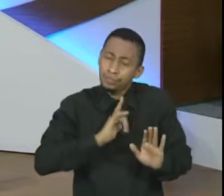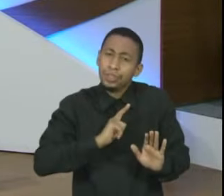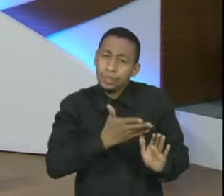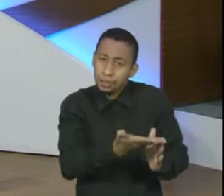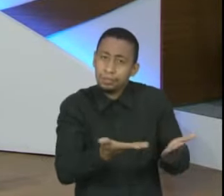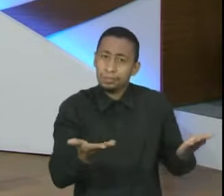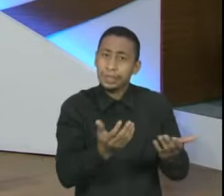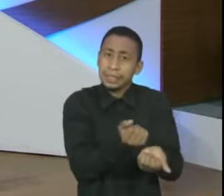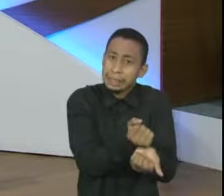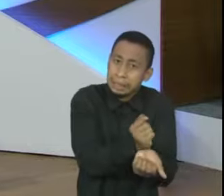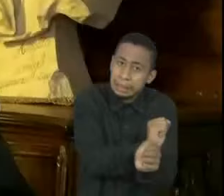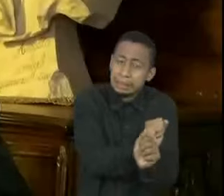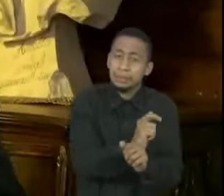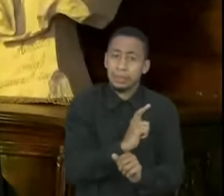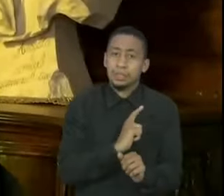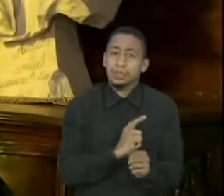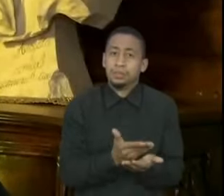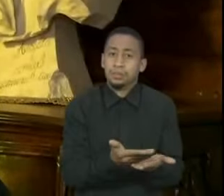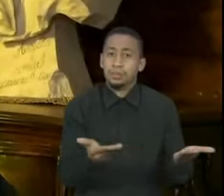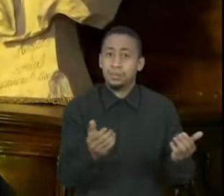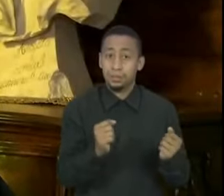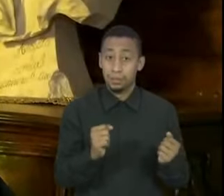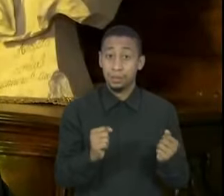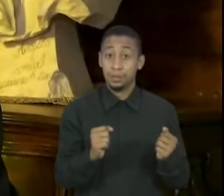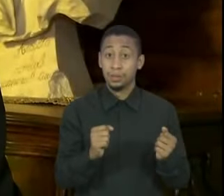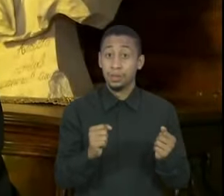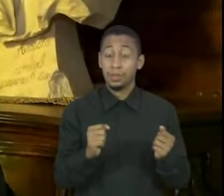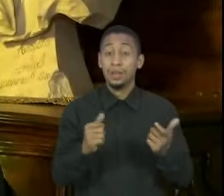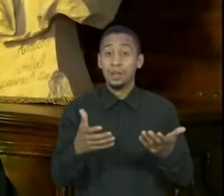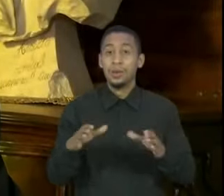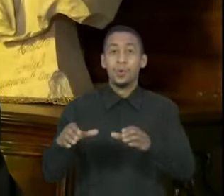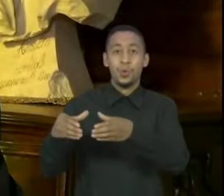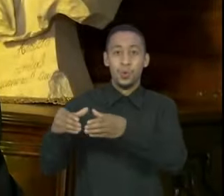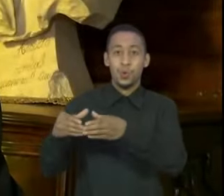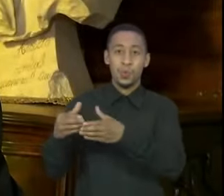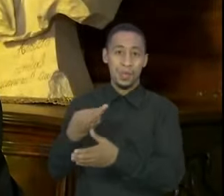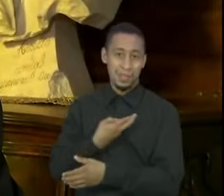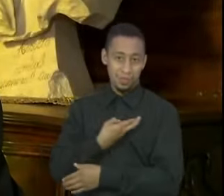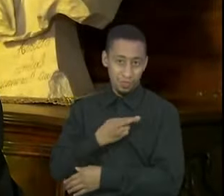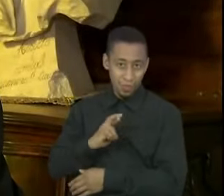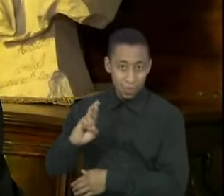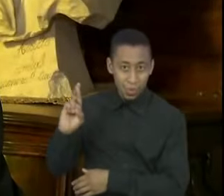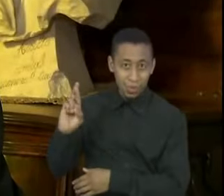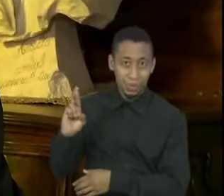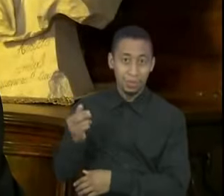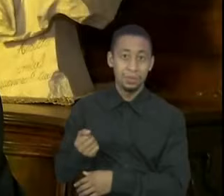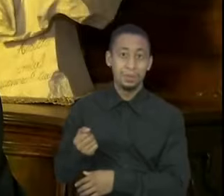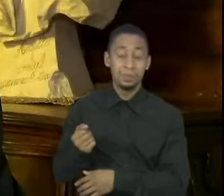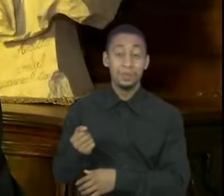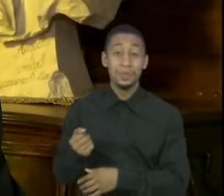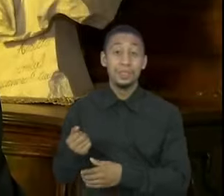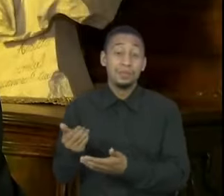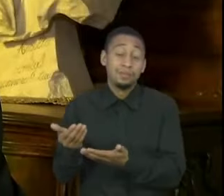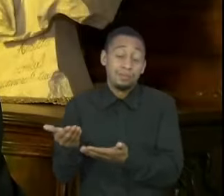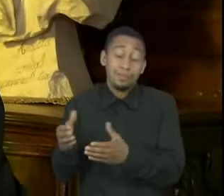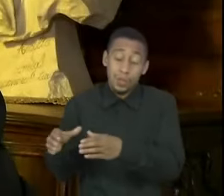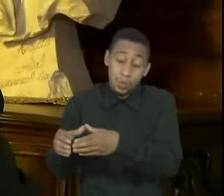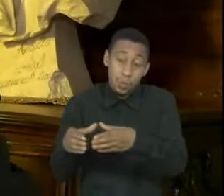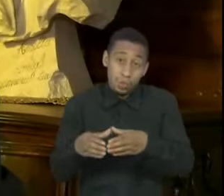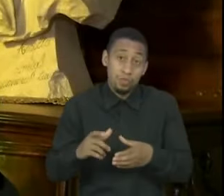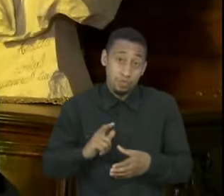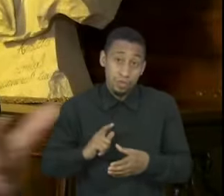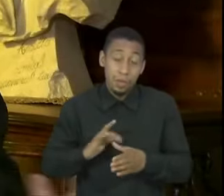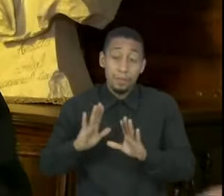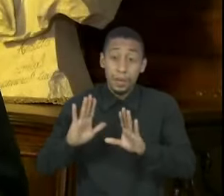também âmbitos de digamos é comunidades religiosos mas isso